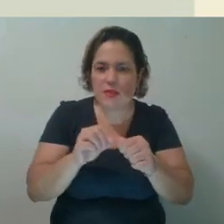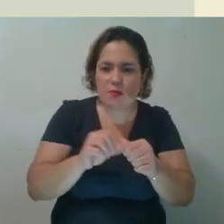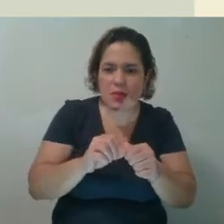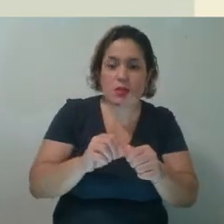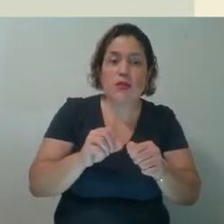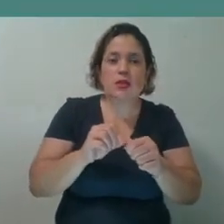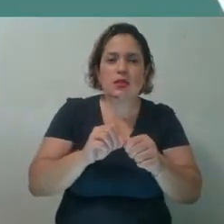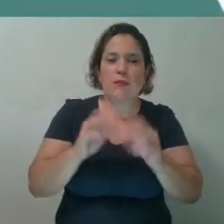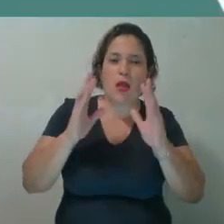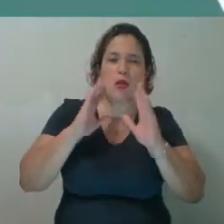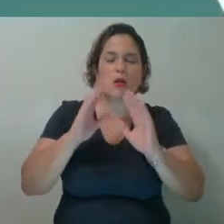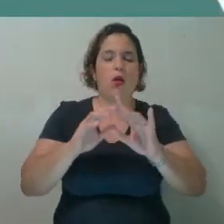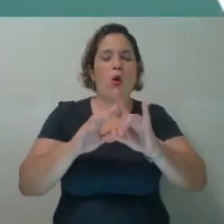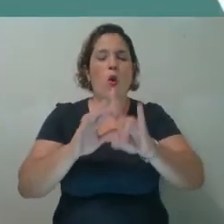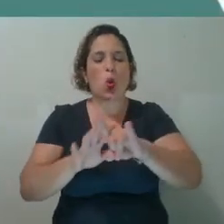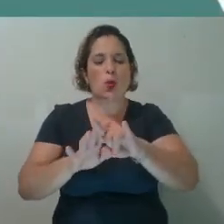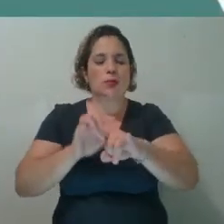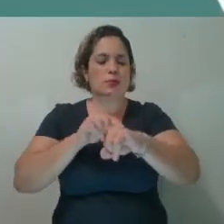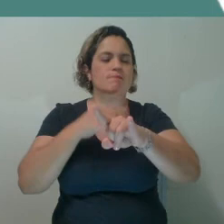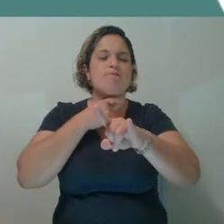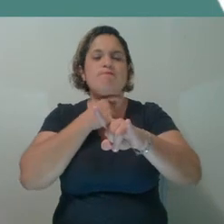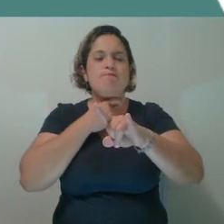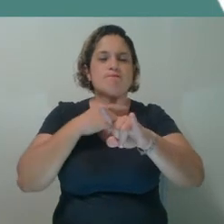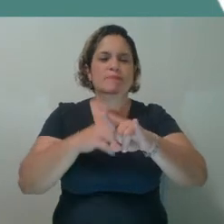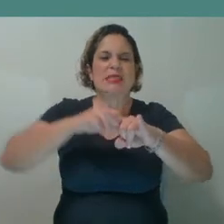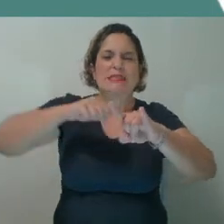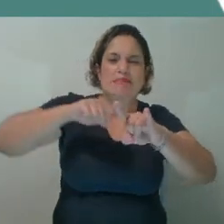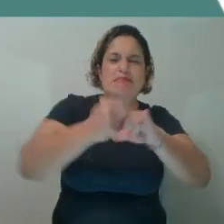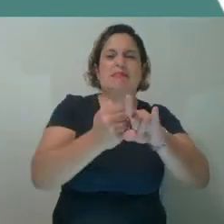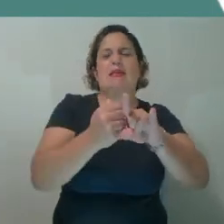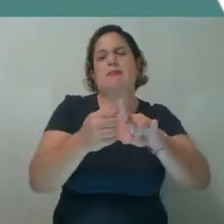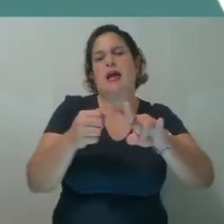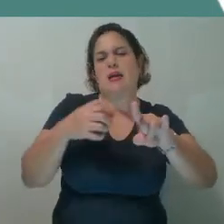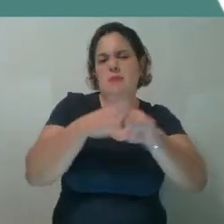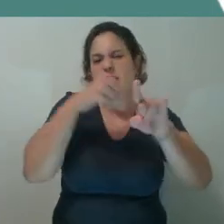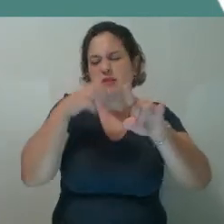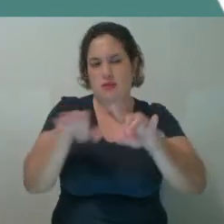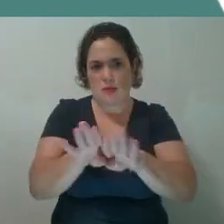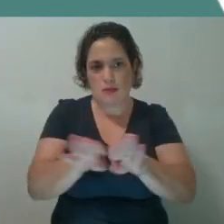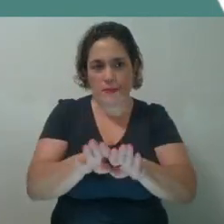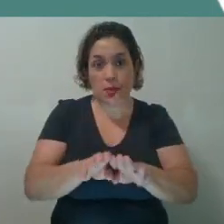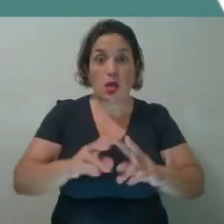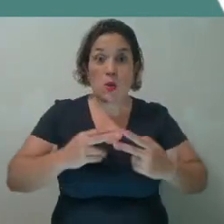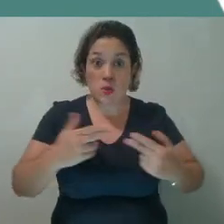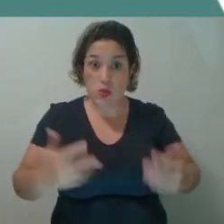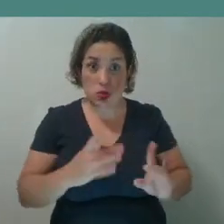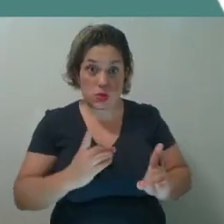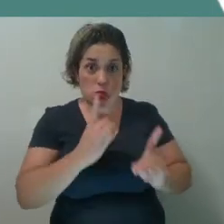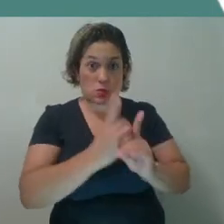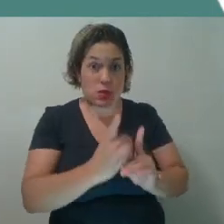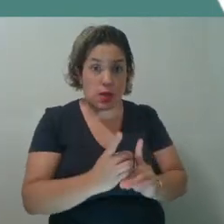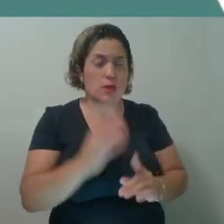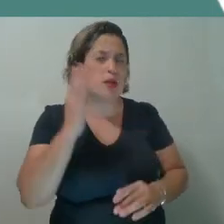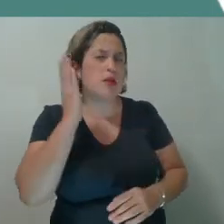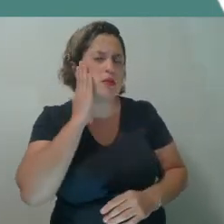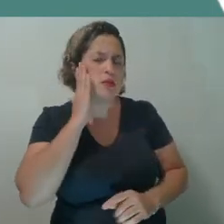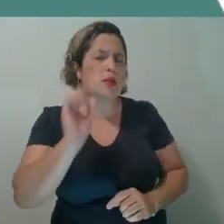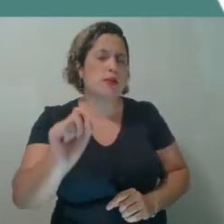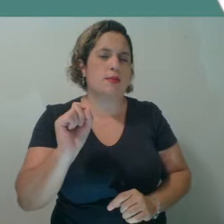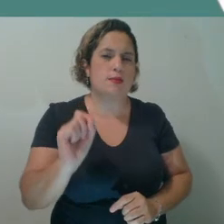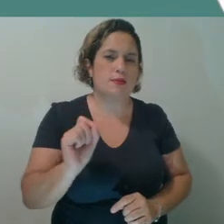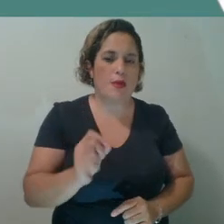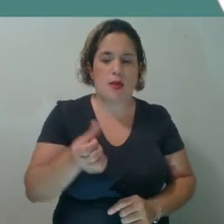e trauma em cabeça e pescoço. Então, a partir disso que eles encontraram, eles chegaram à conclusão de